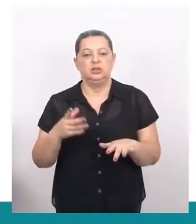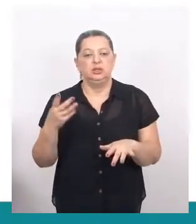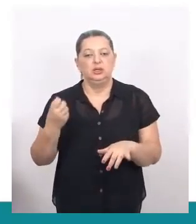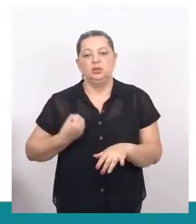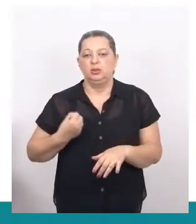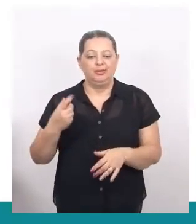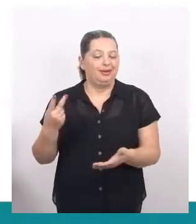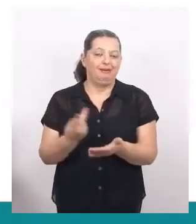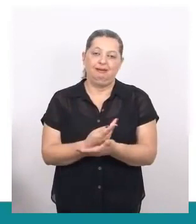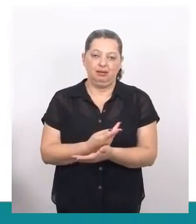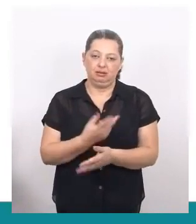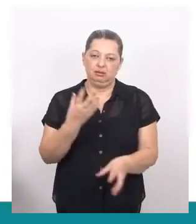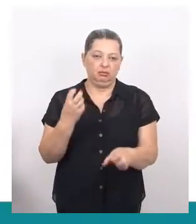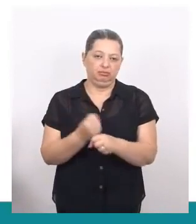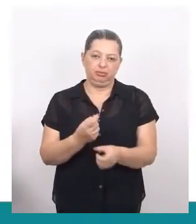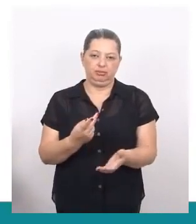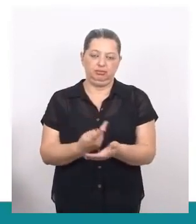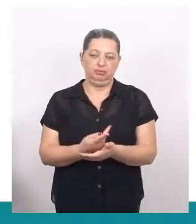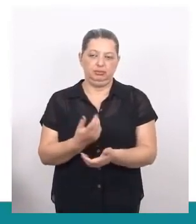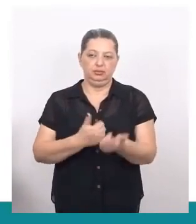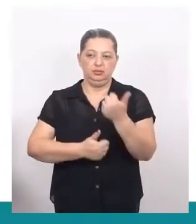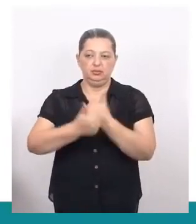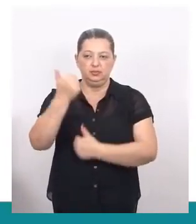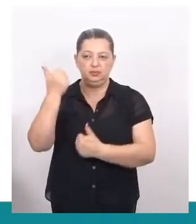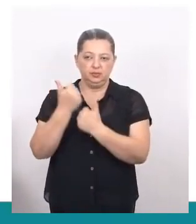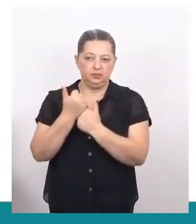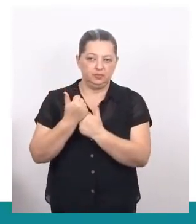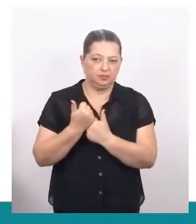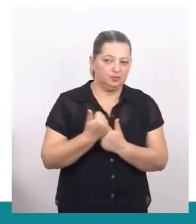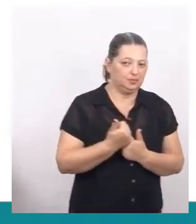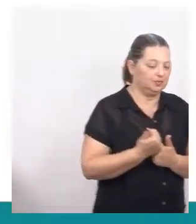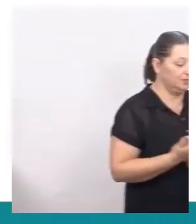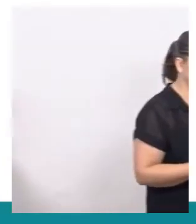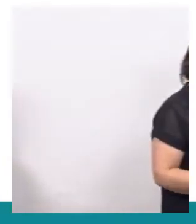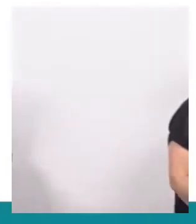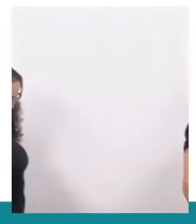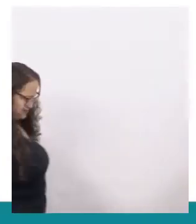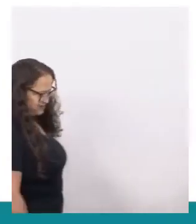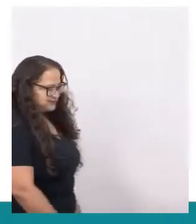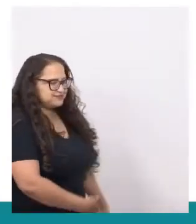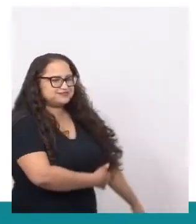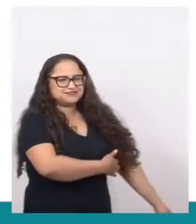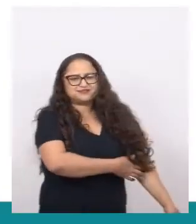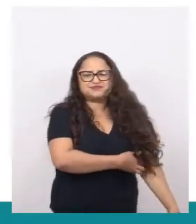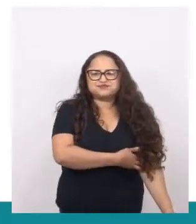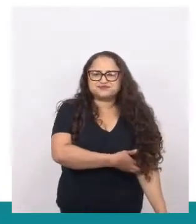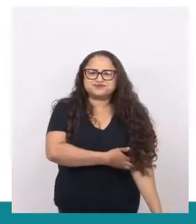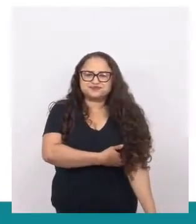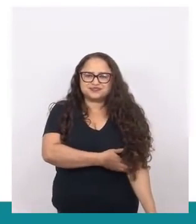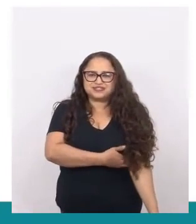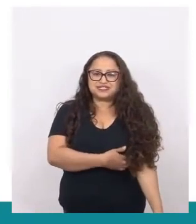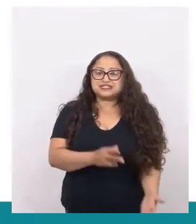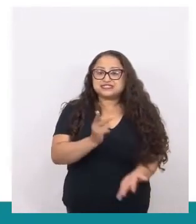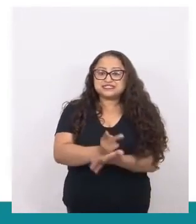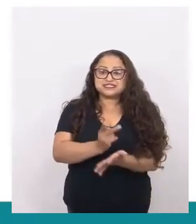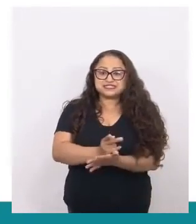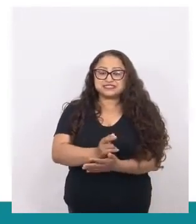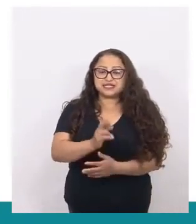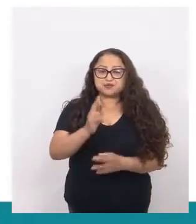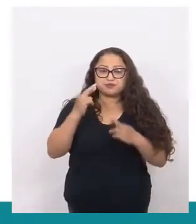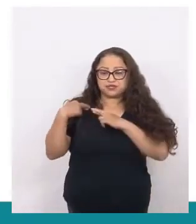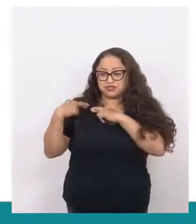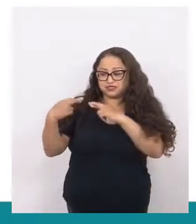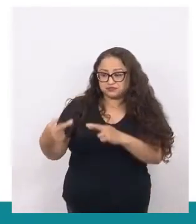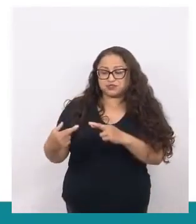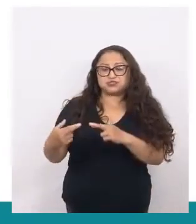aulas que deveria ter, considerando os ATPIs, que seria estourando a carga horária, por exemplo, se ele tiver